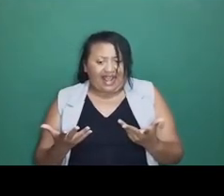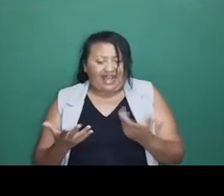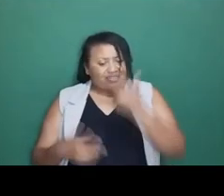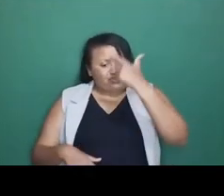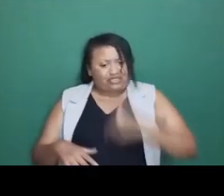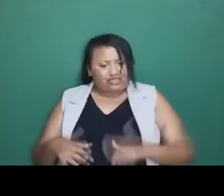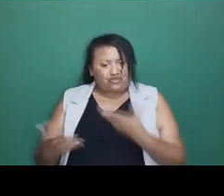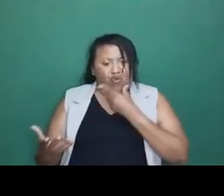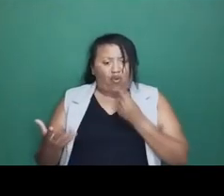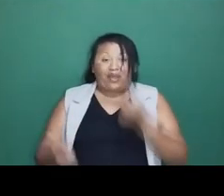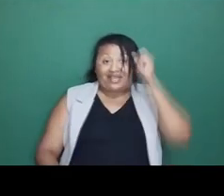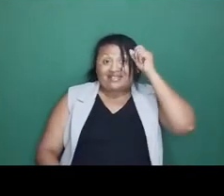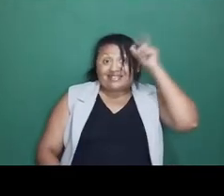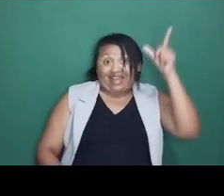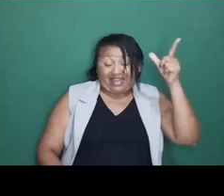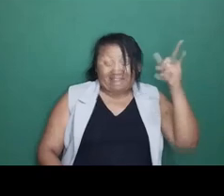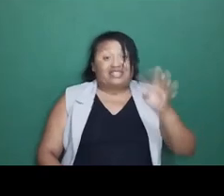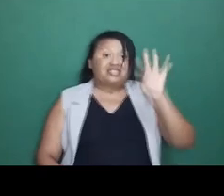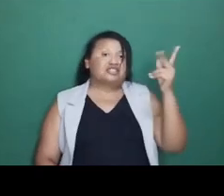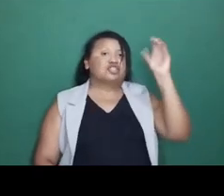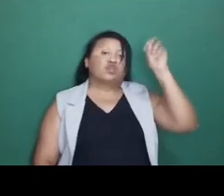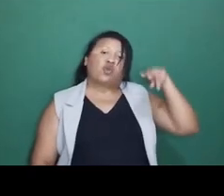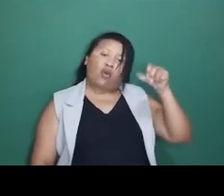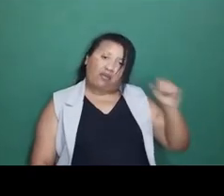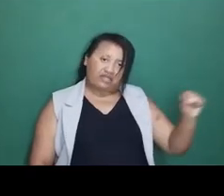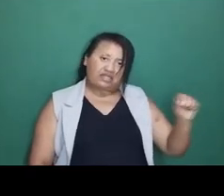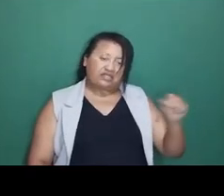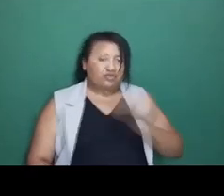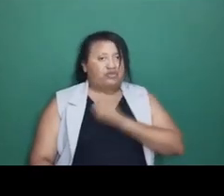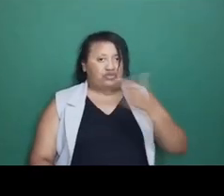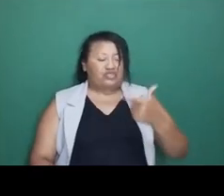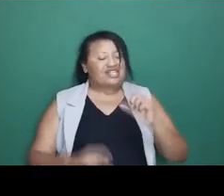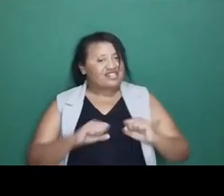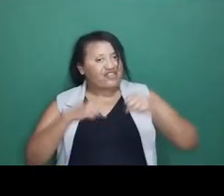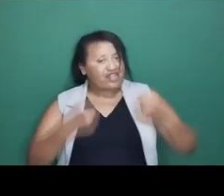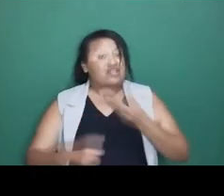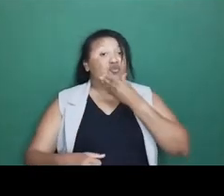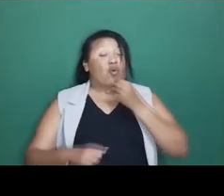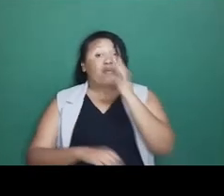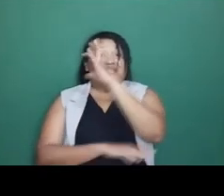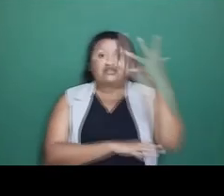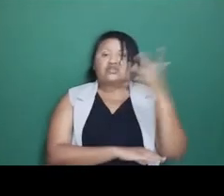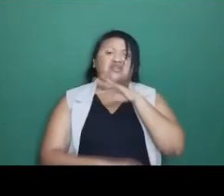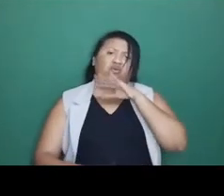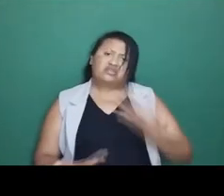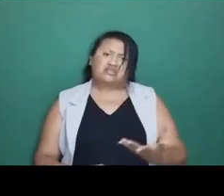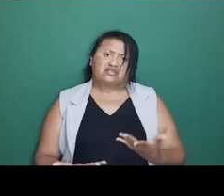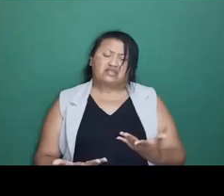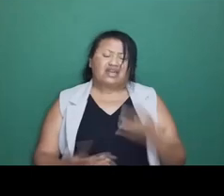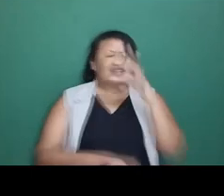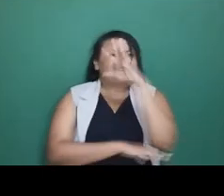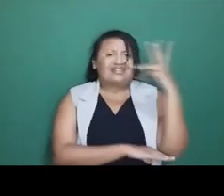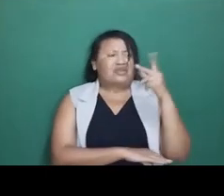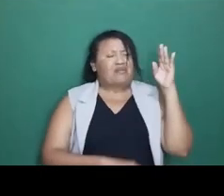é uma ideia de Thomas Hobbes não é dois então precisa defender que o homem tem uma natureza ruim né uma natureza